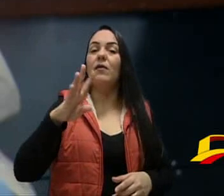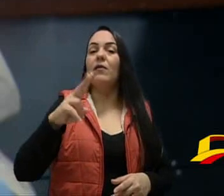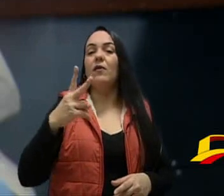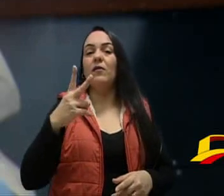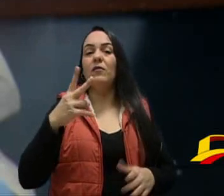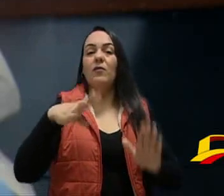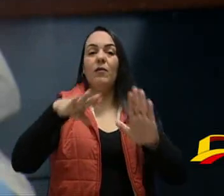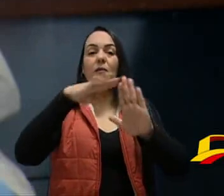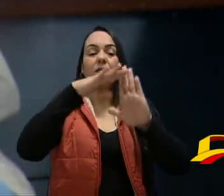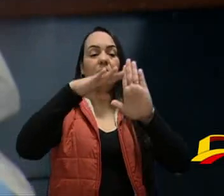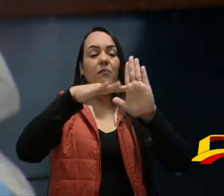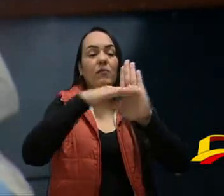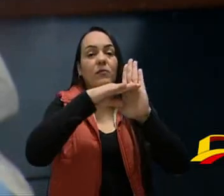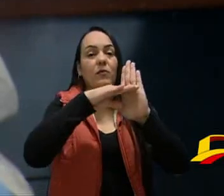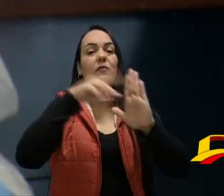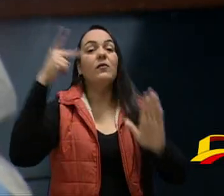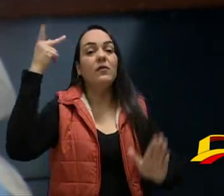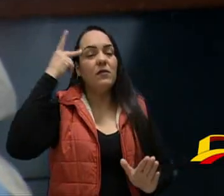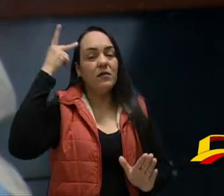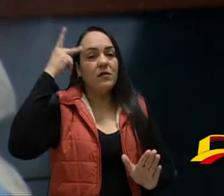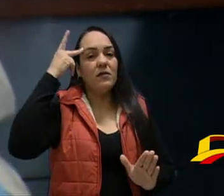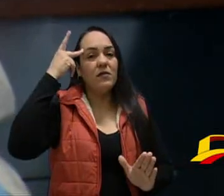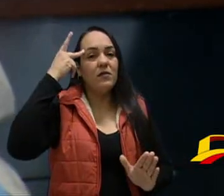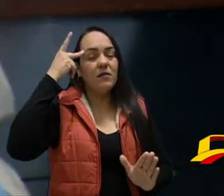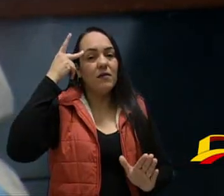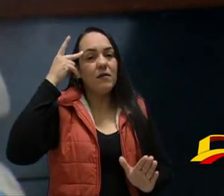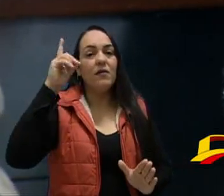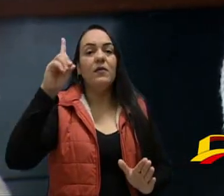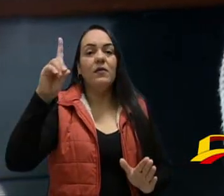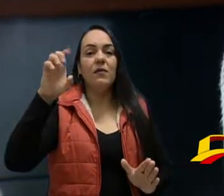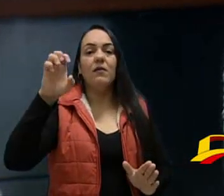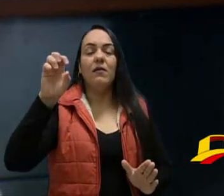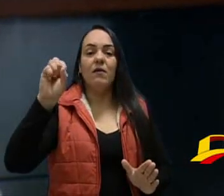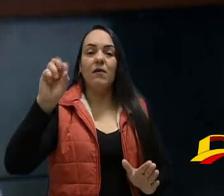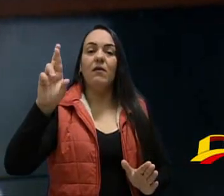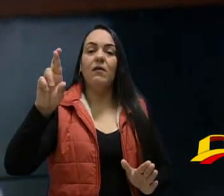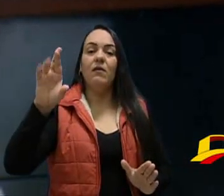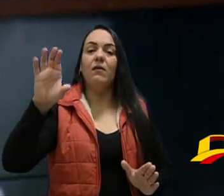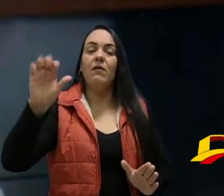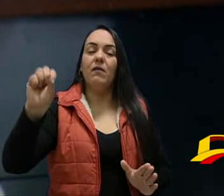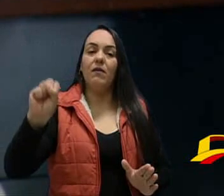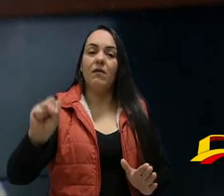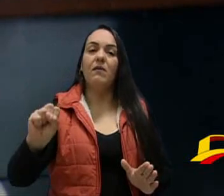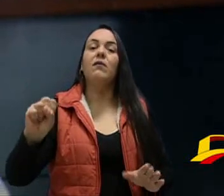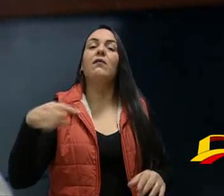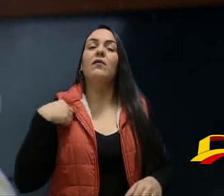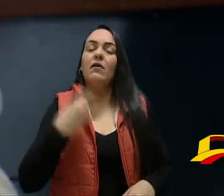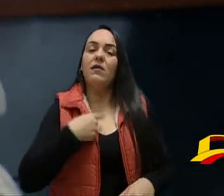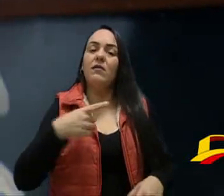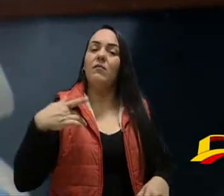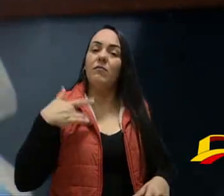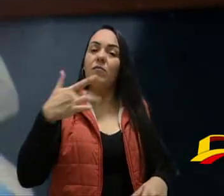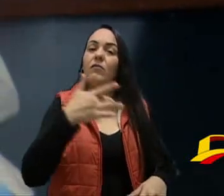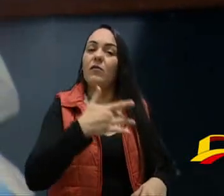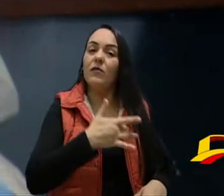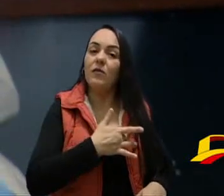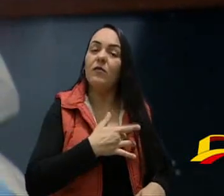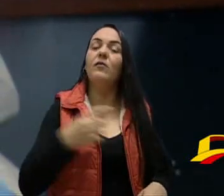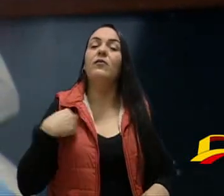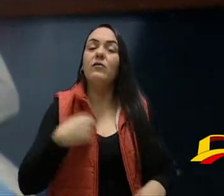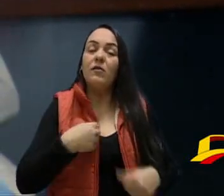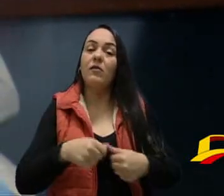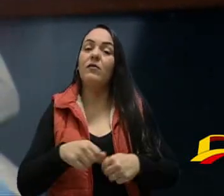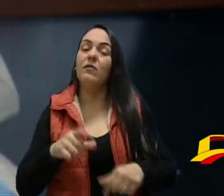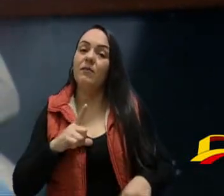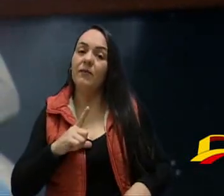2 toda drs 16 eu o ituí e a gente enquanto saúde e sinalizou para a gente mesmo